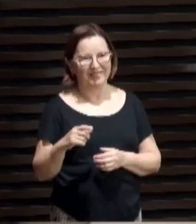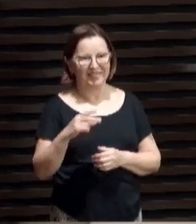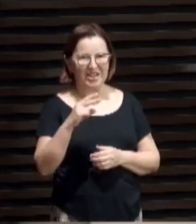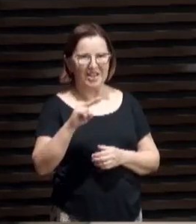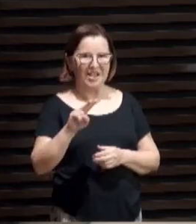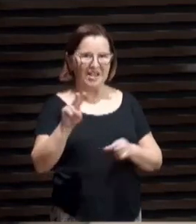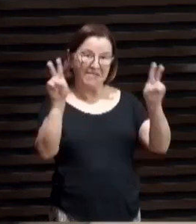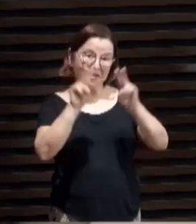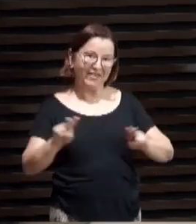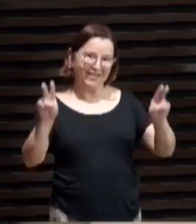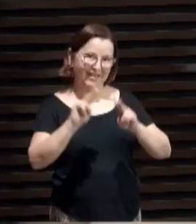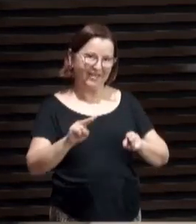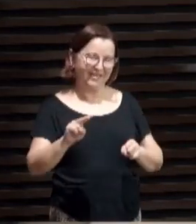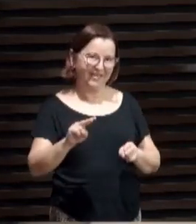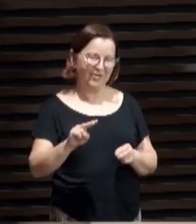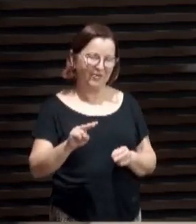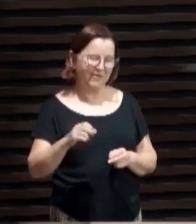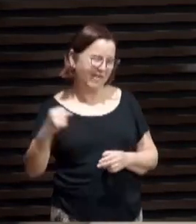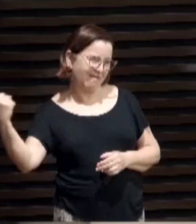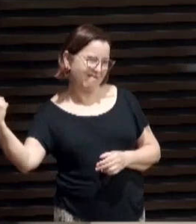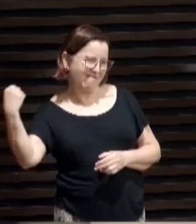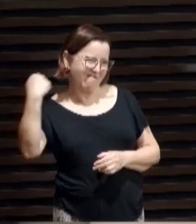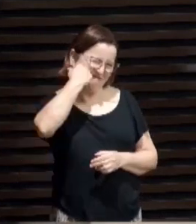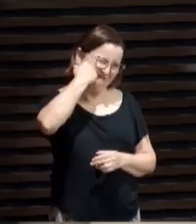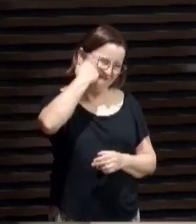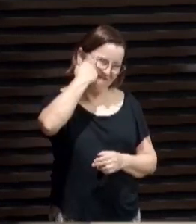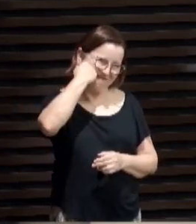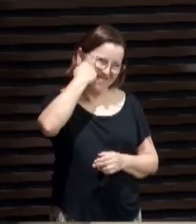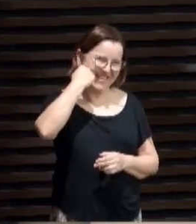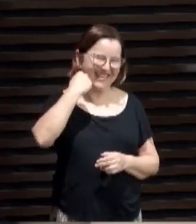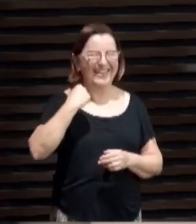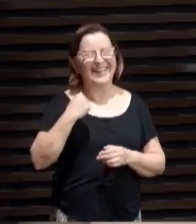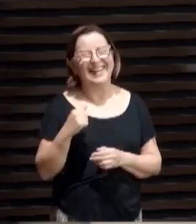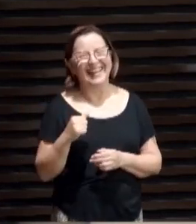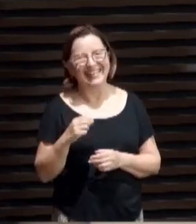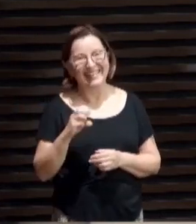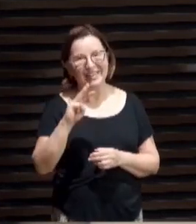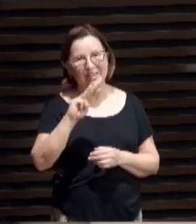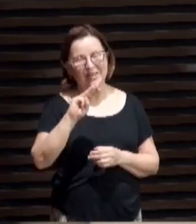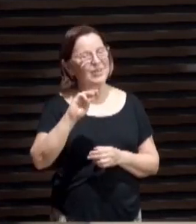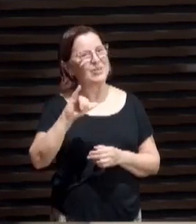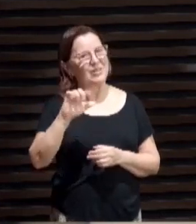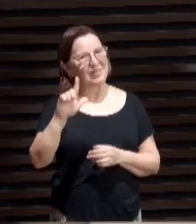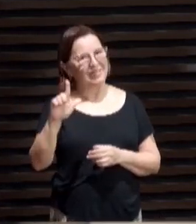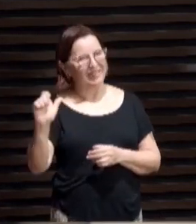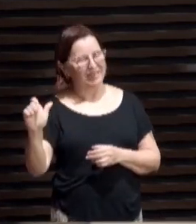Will Smith acertou em Chris Rock durante a cerimônia.